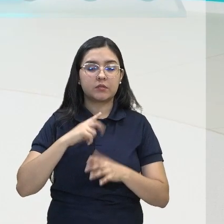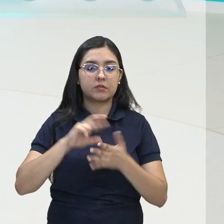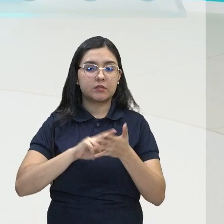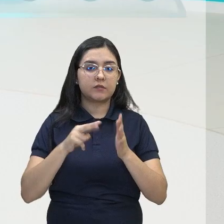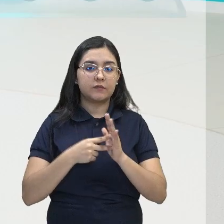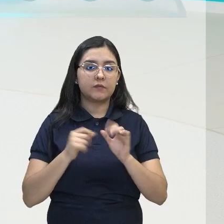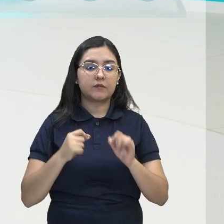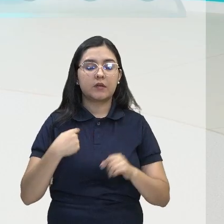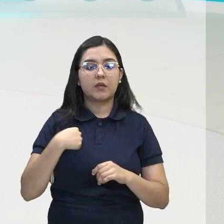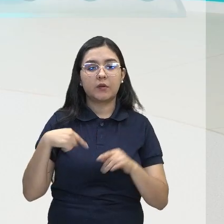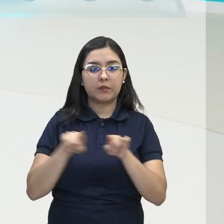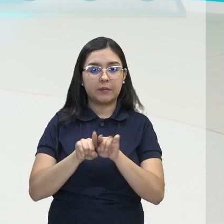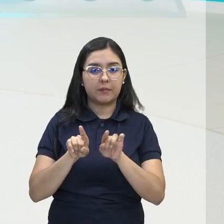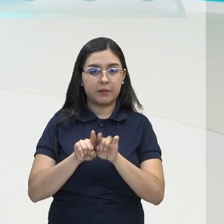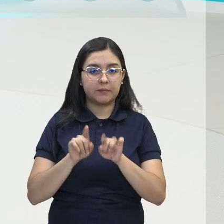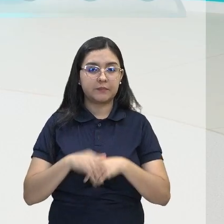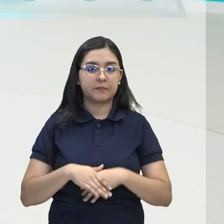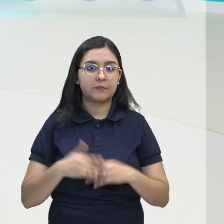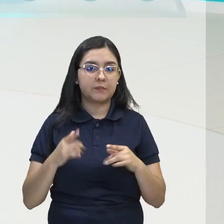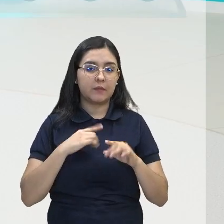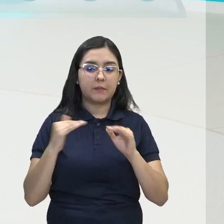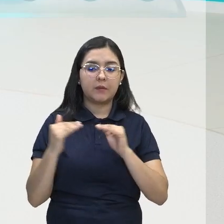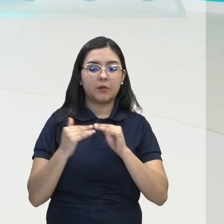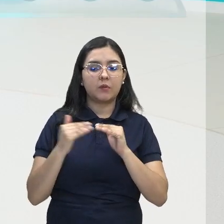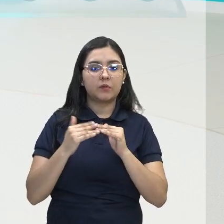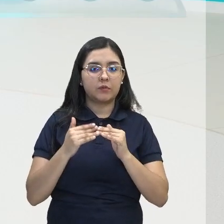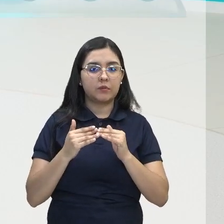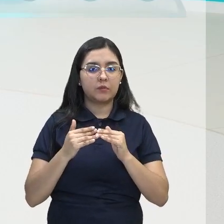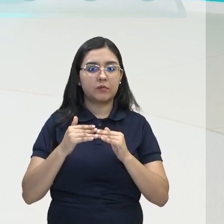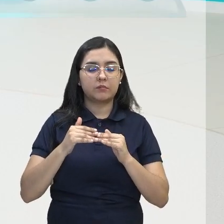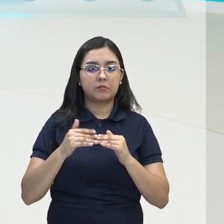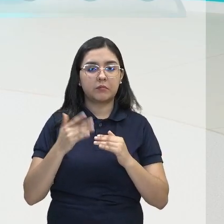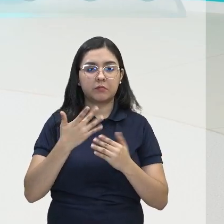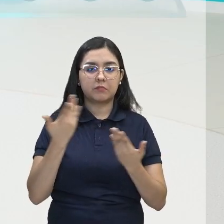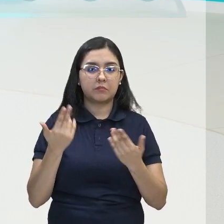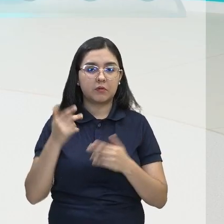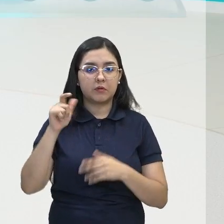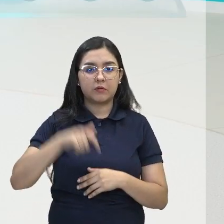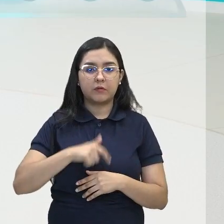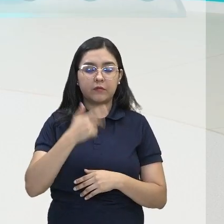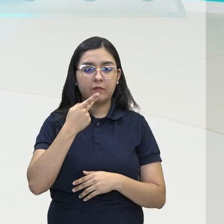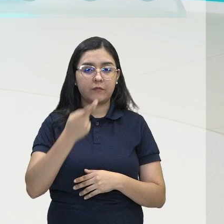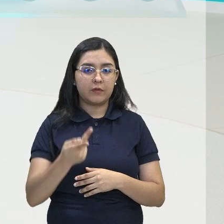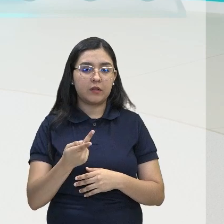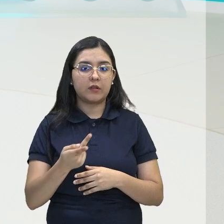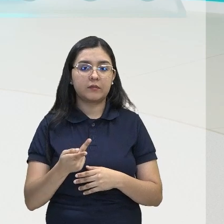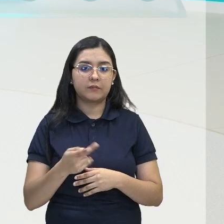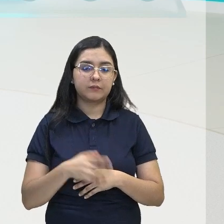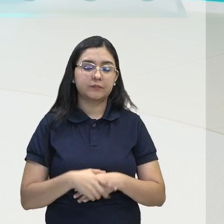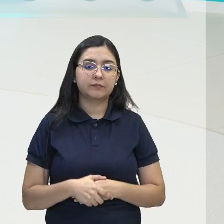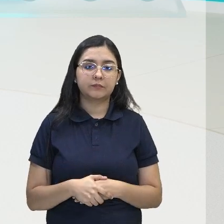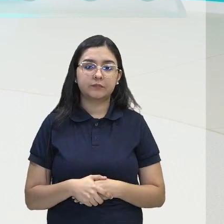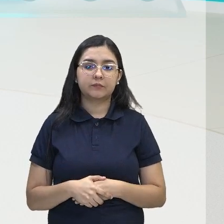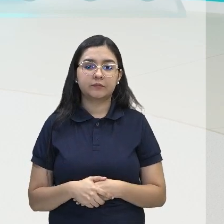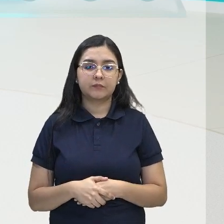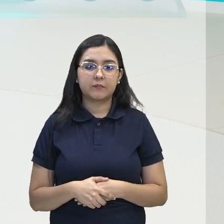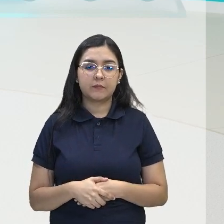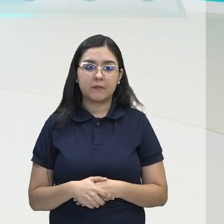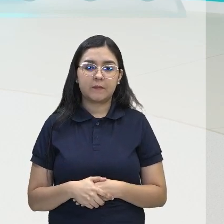significam eu também, para concordar com algo que foi falado anteriormente. So do I and so am